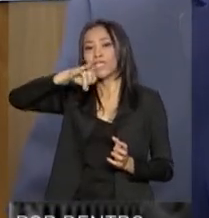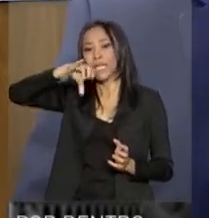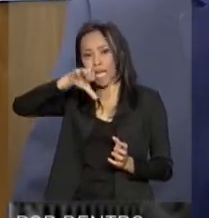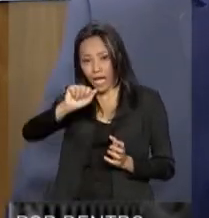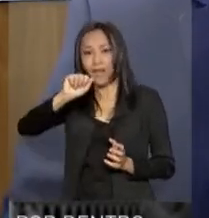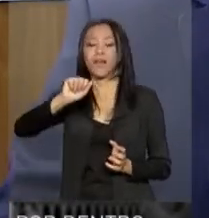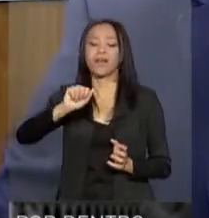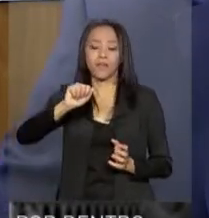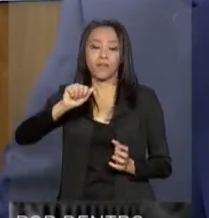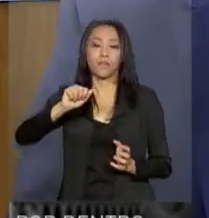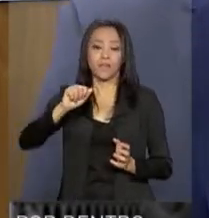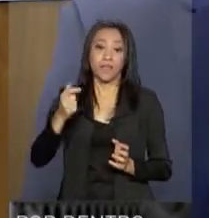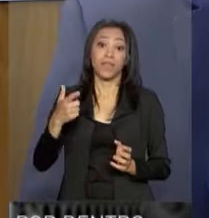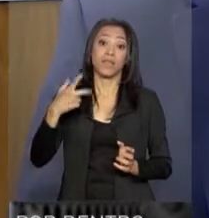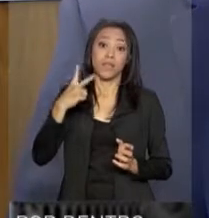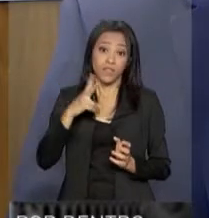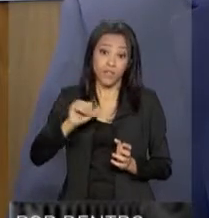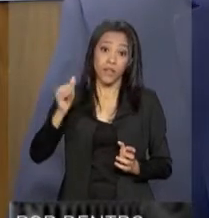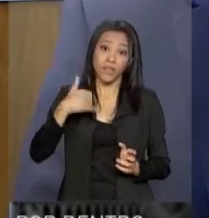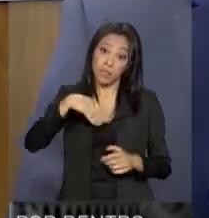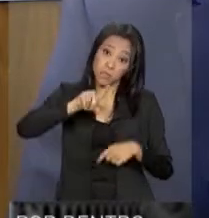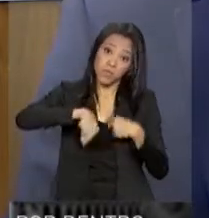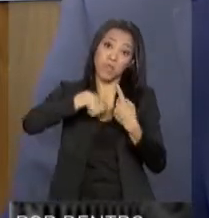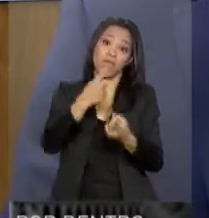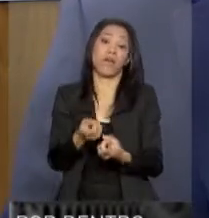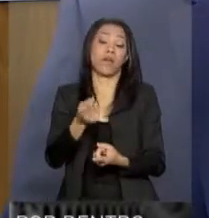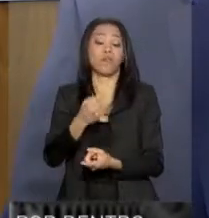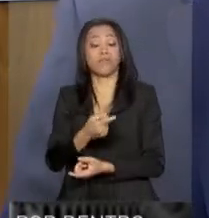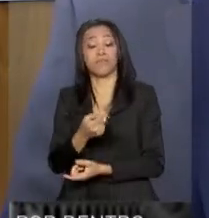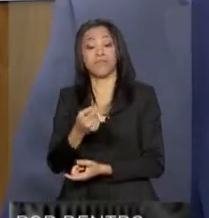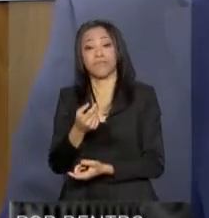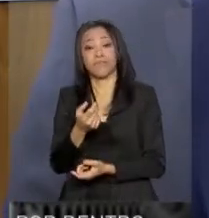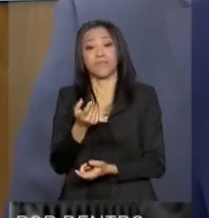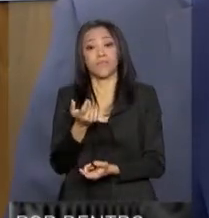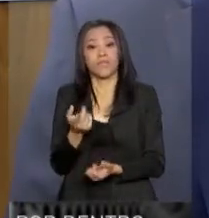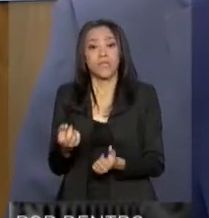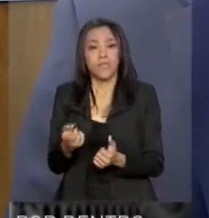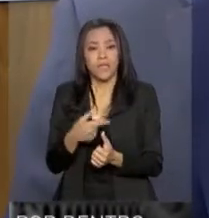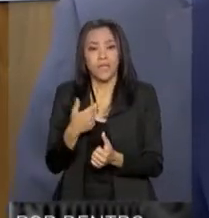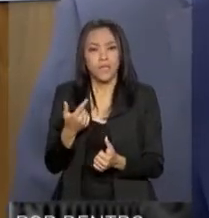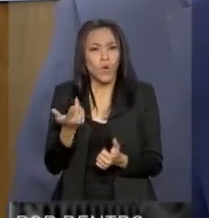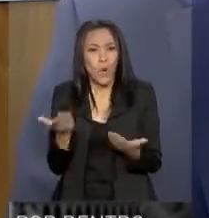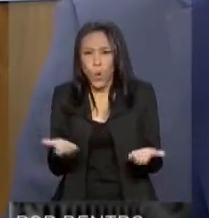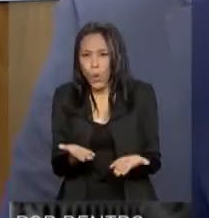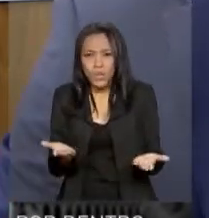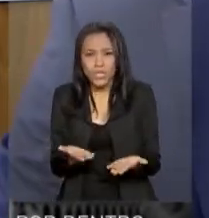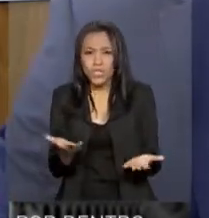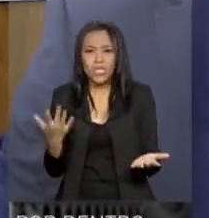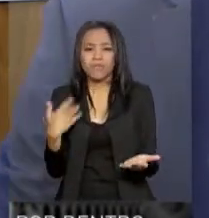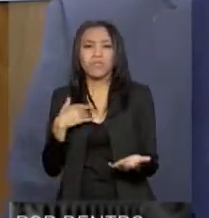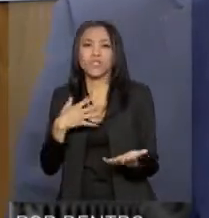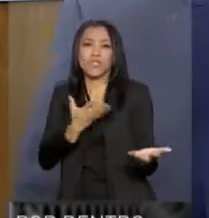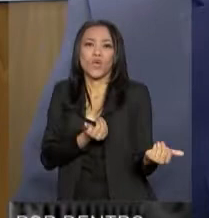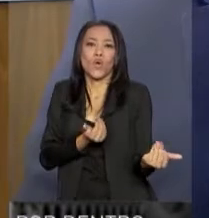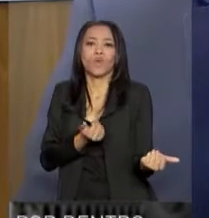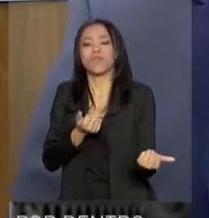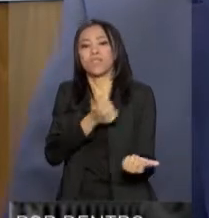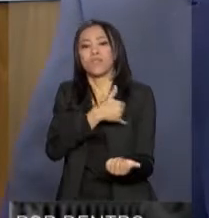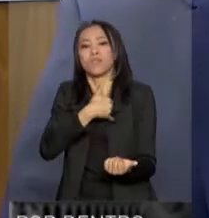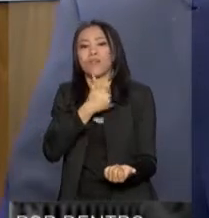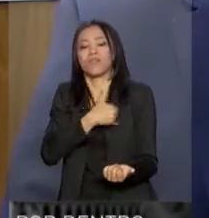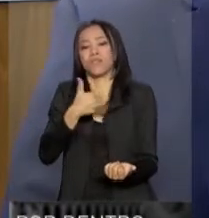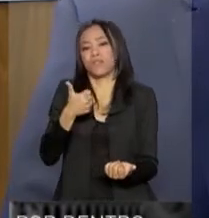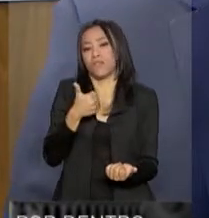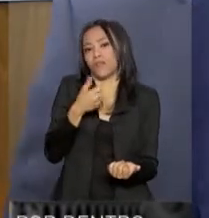estudos avançados para as séries maiores talvez a turma da mônica no mall nos moldes como está hoje não atinge os jovens de 13 14 anos